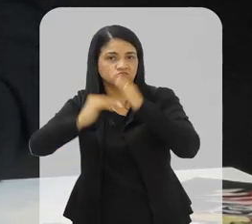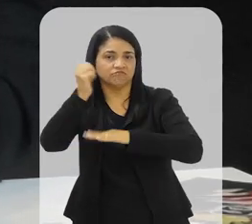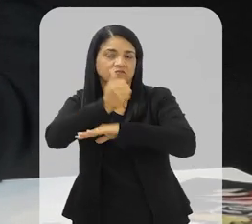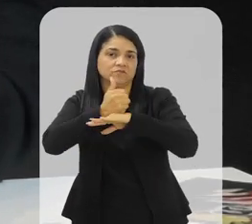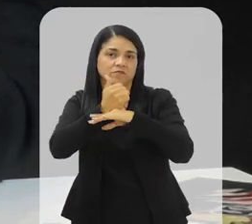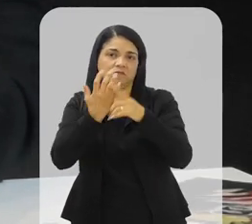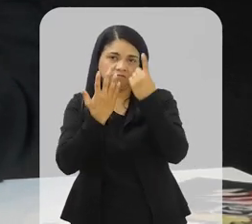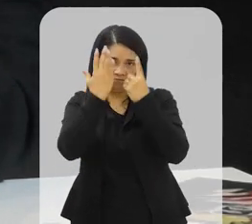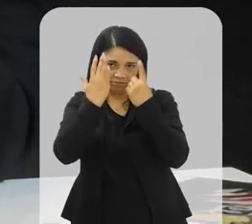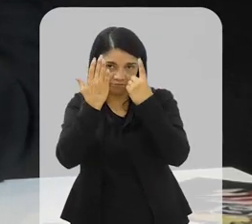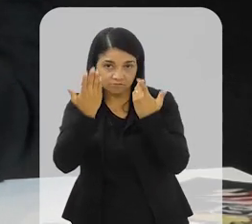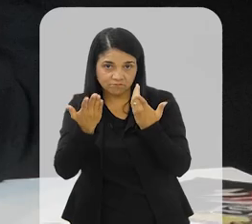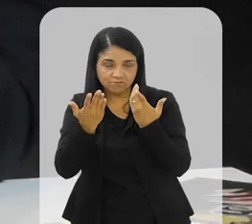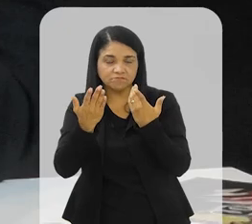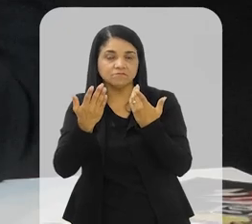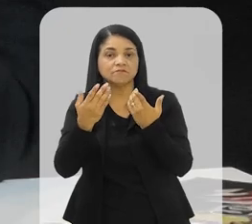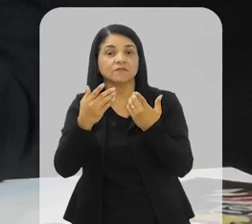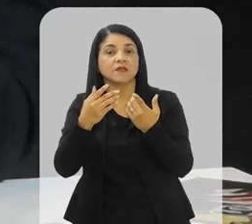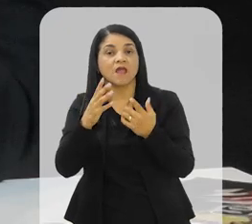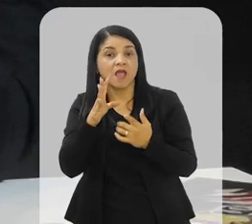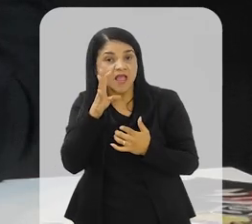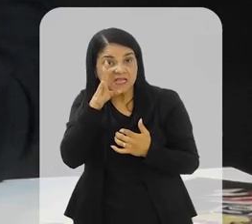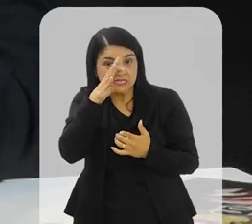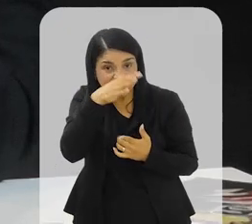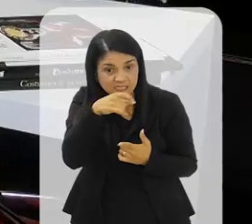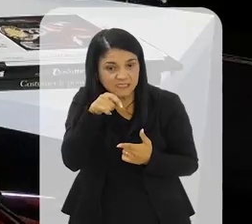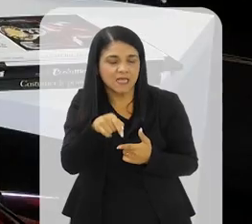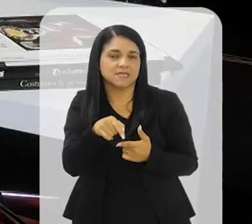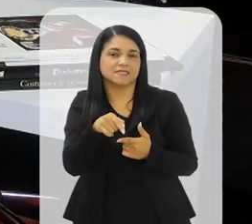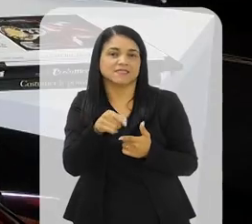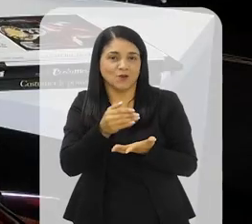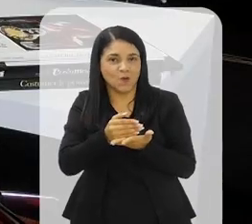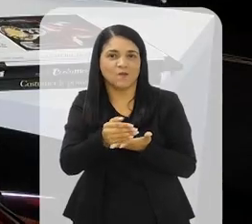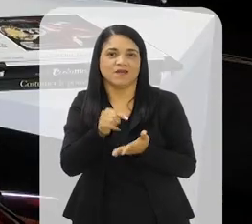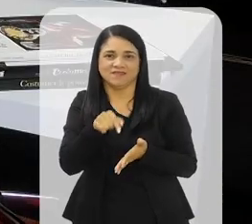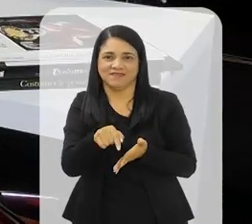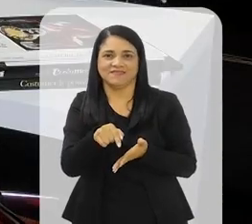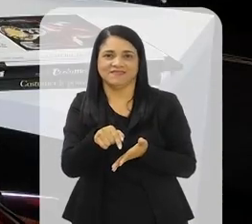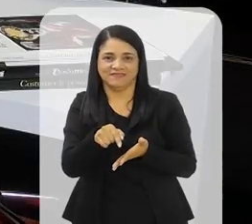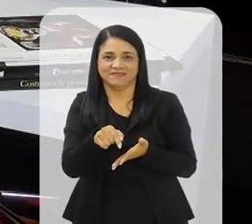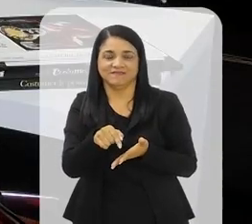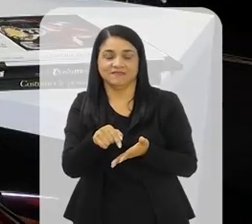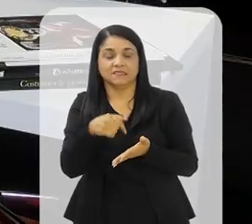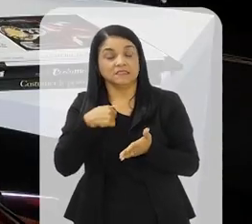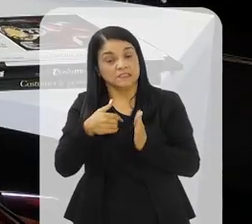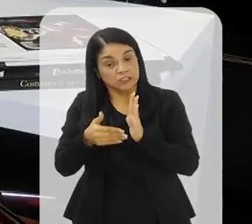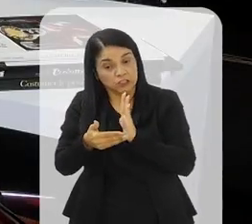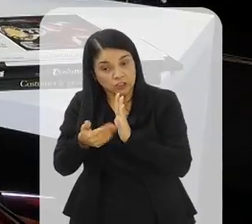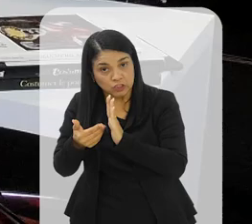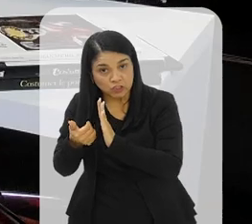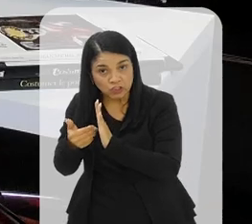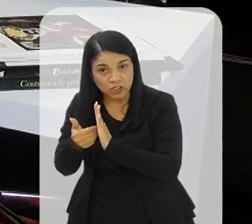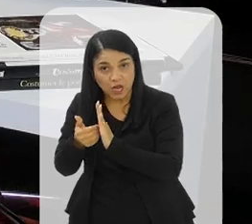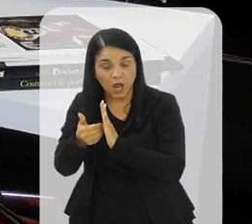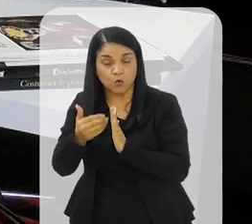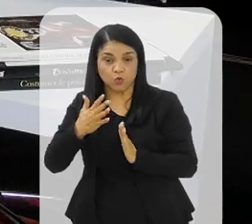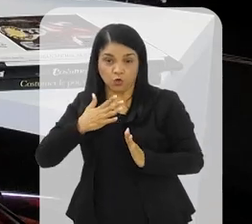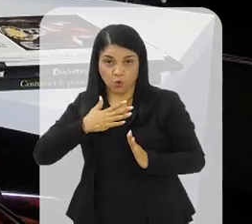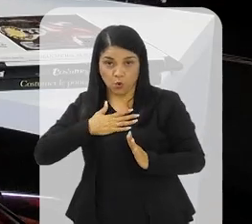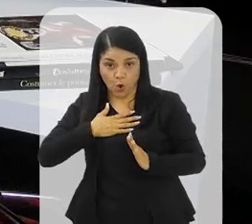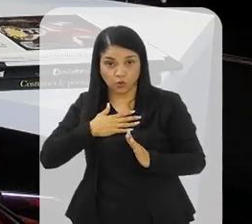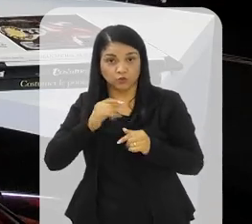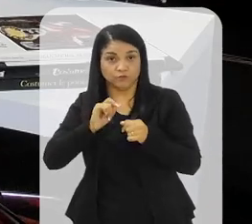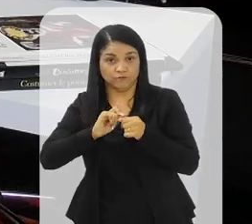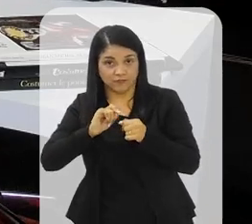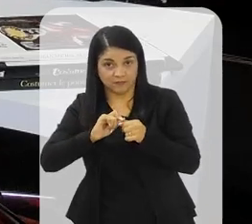os os contratos com os grandes nomes do carnaval com certeza com certeza acho que a resistência começa aí